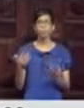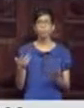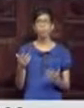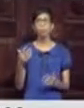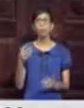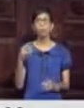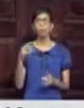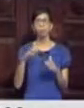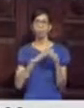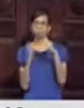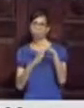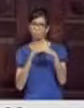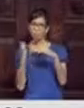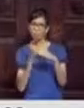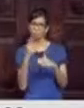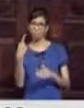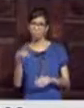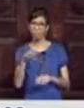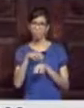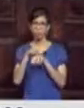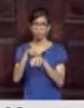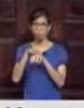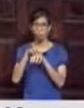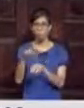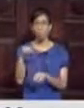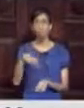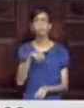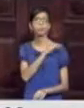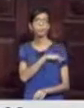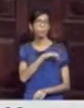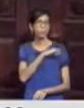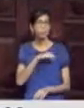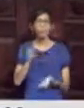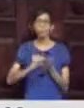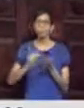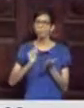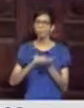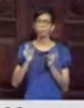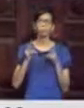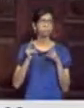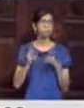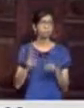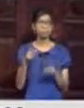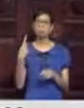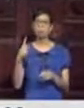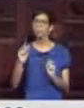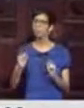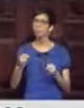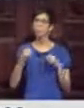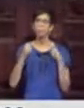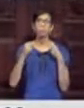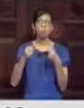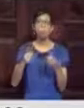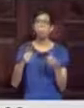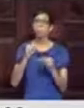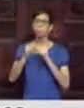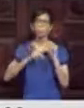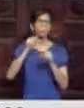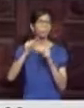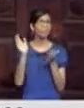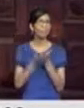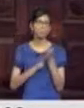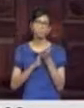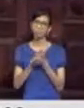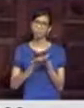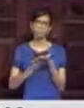das concessionárias de transporte no estado do Rio de Janeiro permanece. Não se mexeu uma vírgula nessa